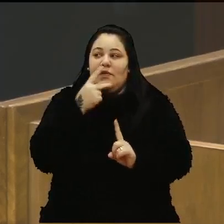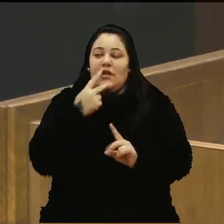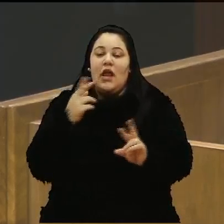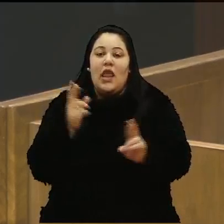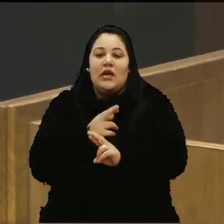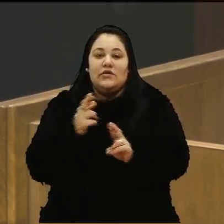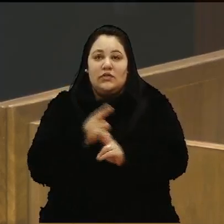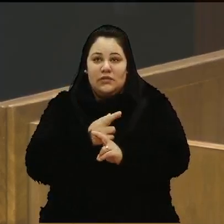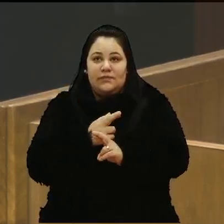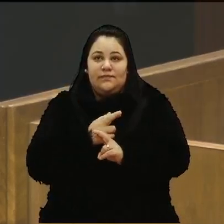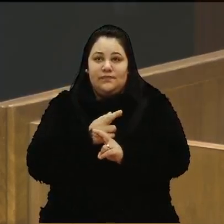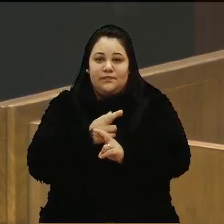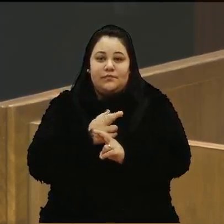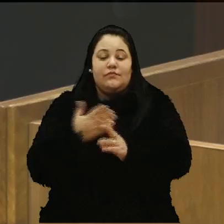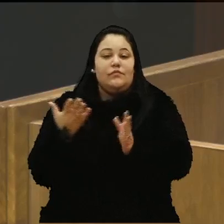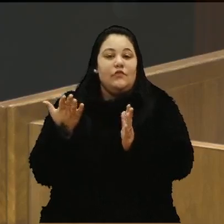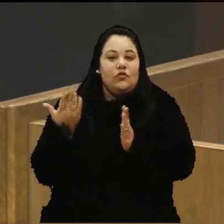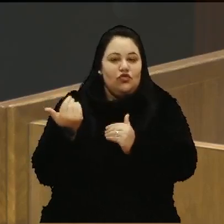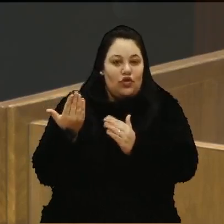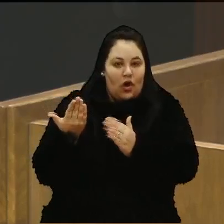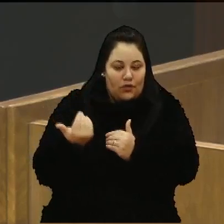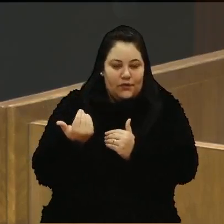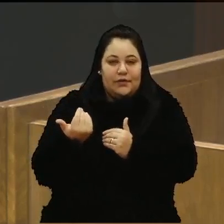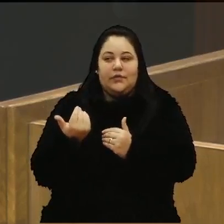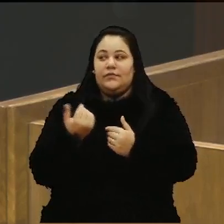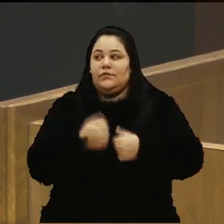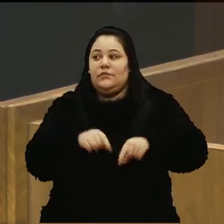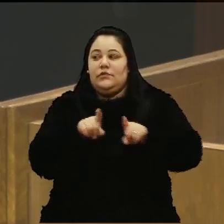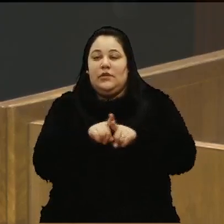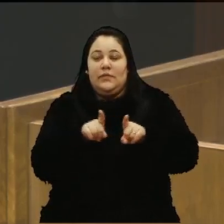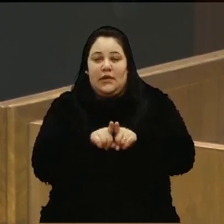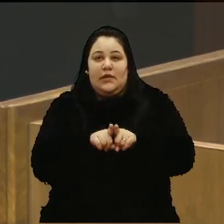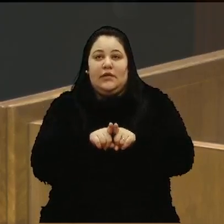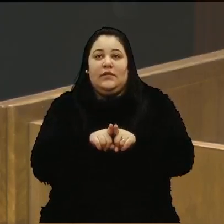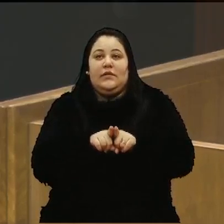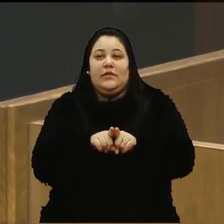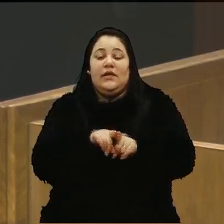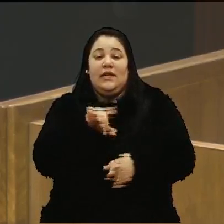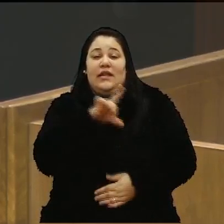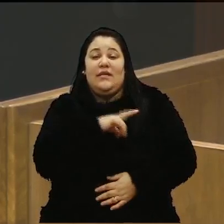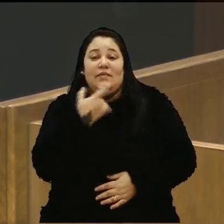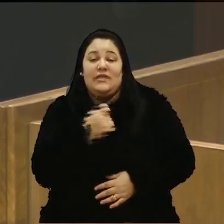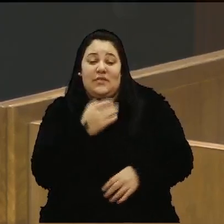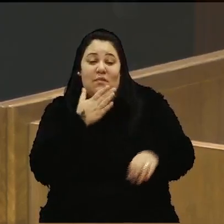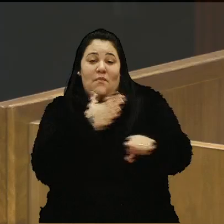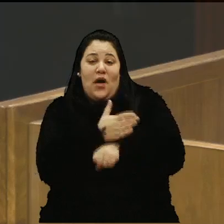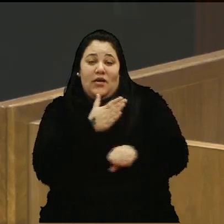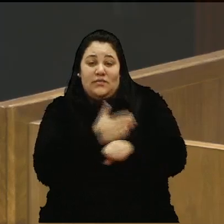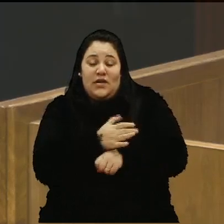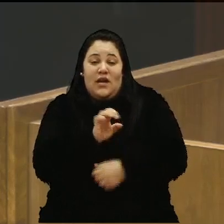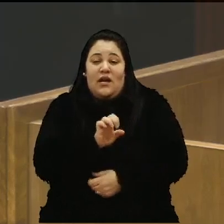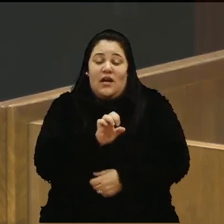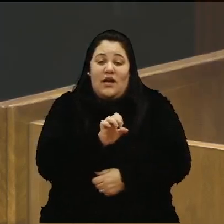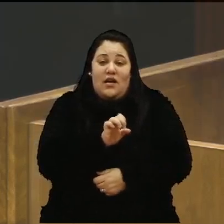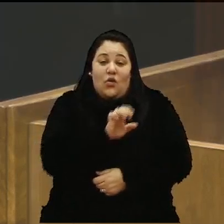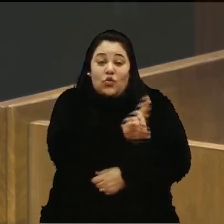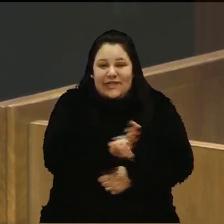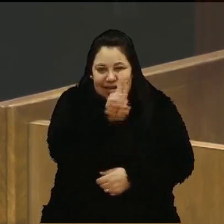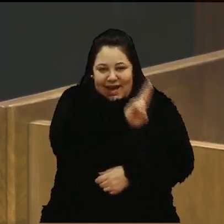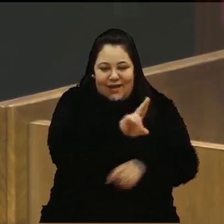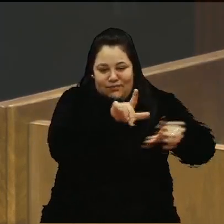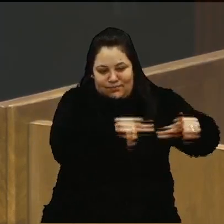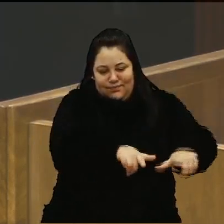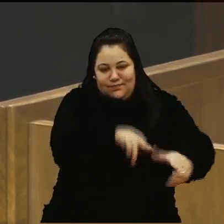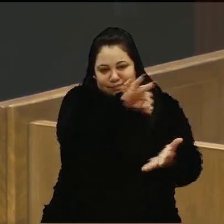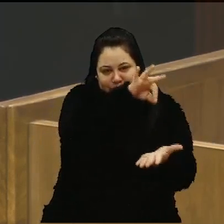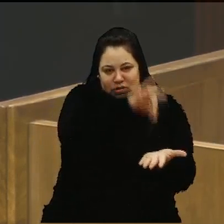questão dos nossos adolescentes, dos nossos jovens, né? Que tem que frequentar a EPI, porque ela faz